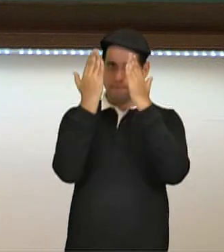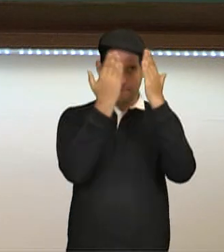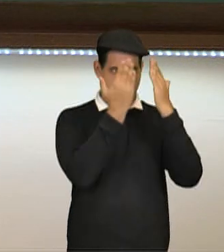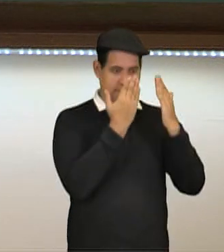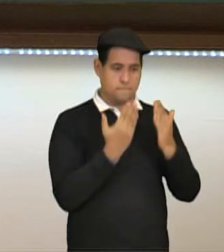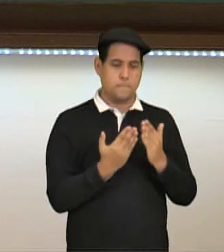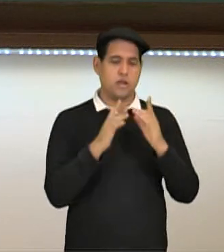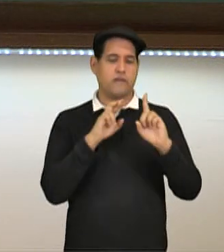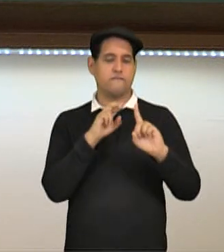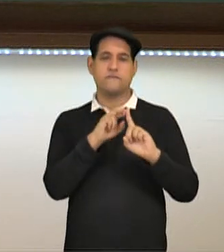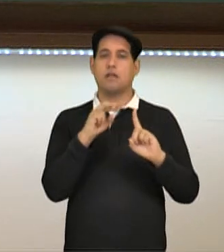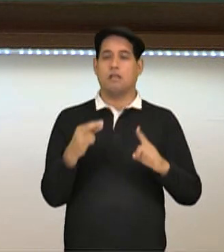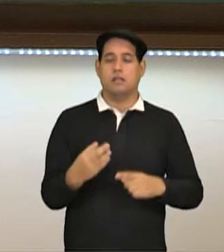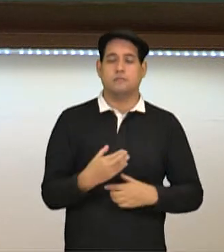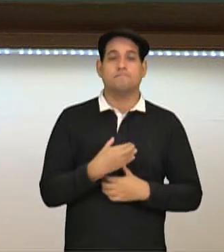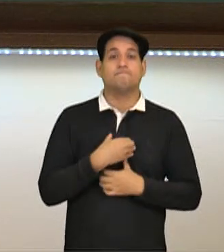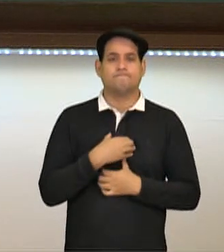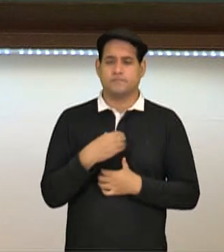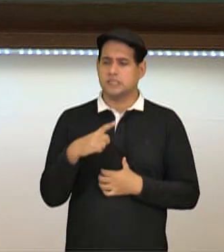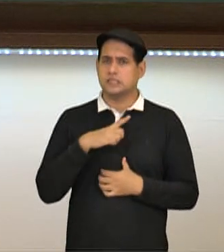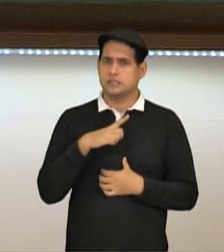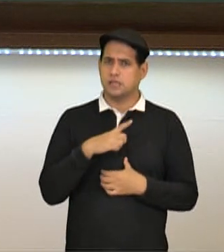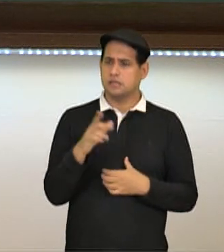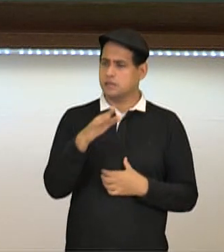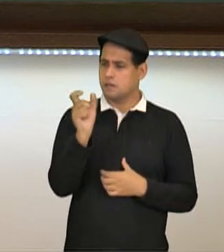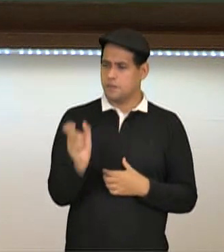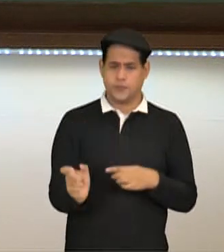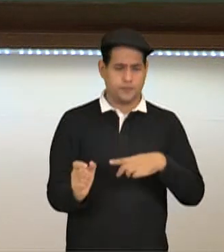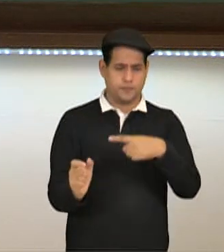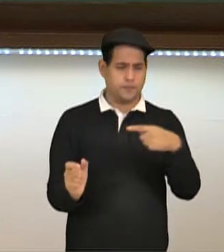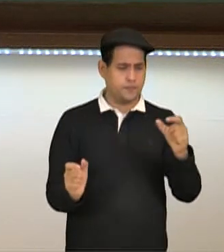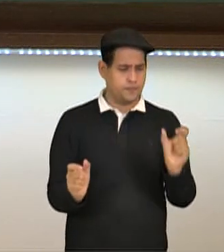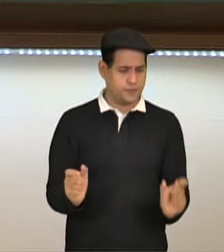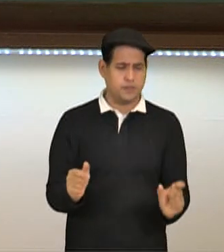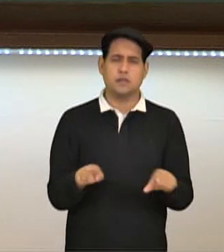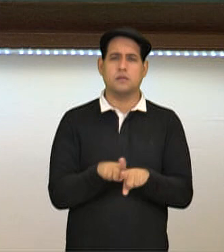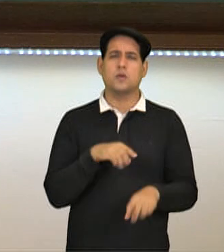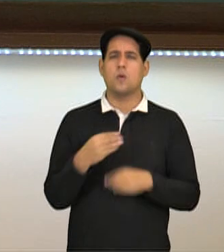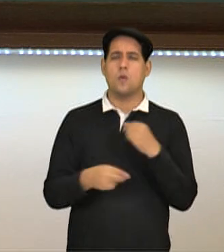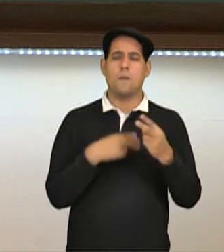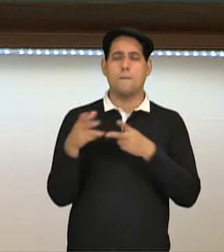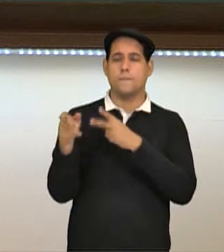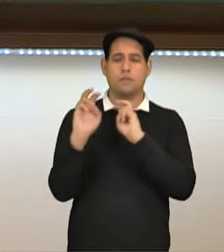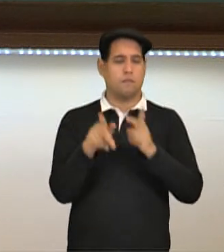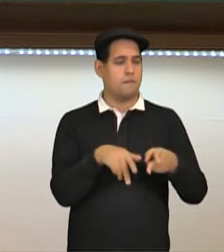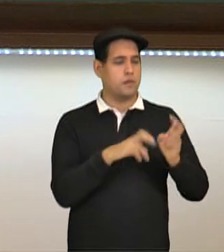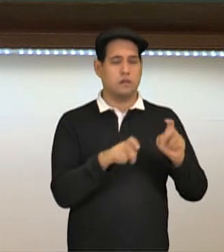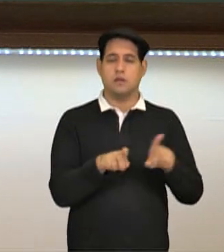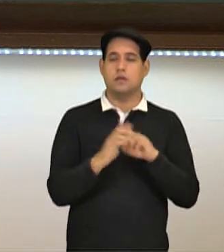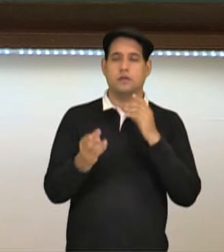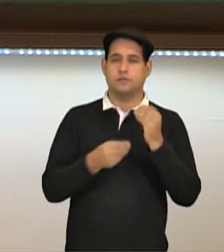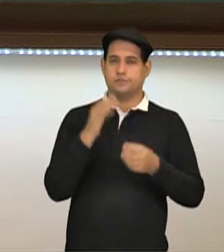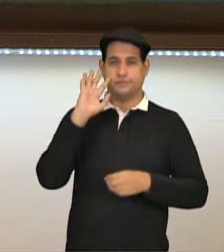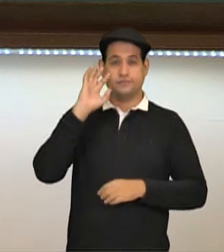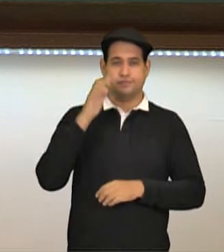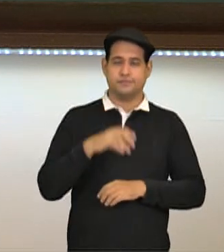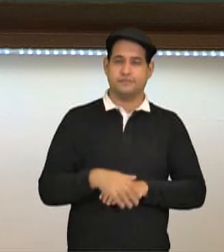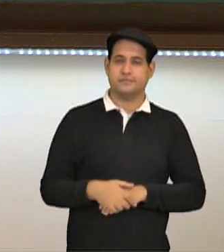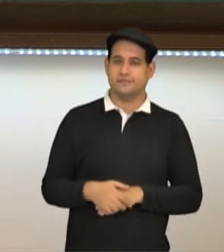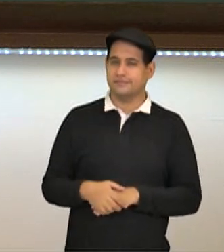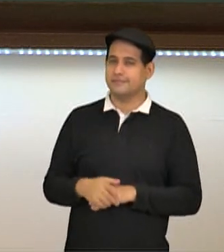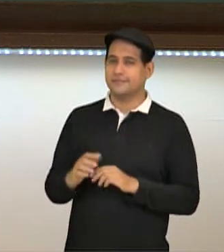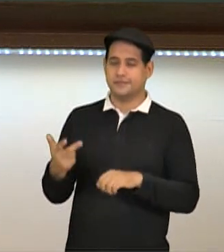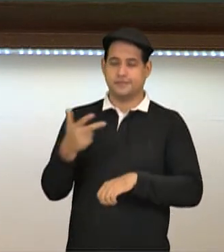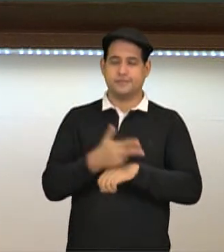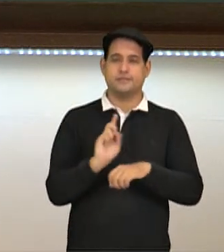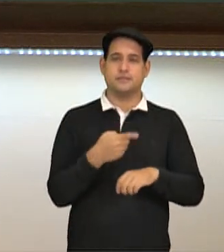que se refere ao interior dos personagens, a como que eles percebem, como os fatos acontecem, Então,